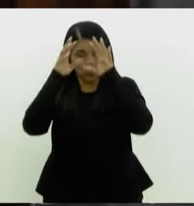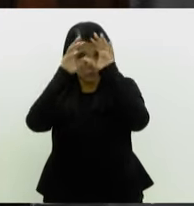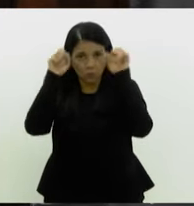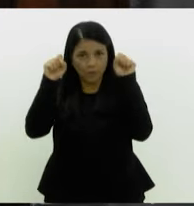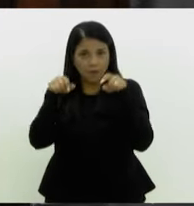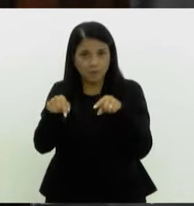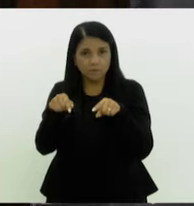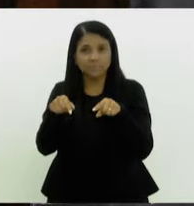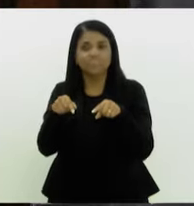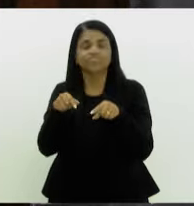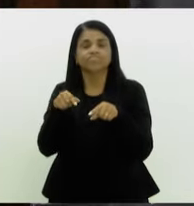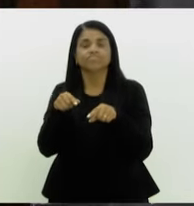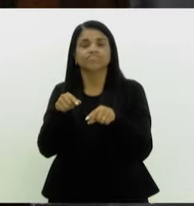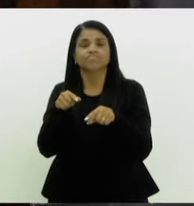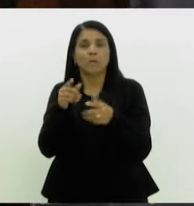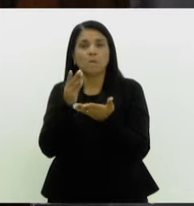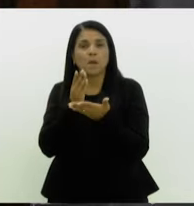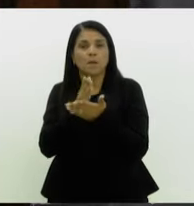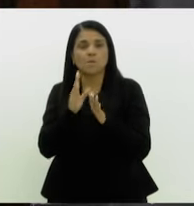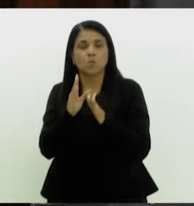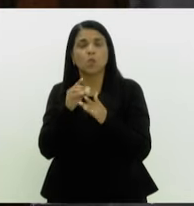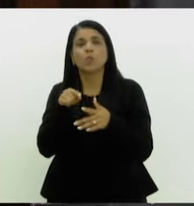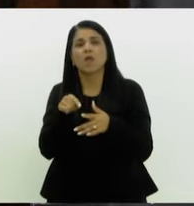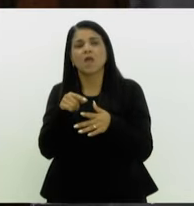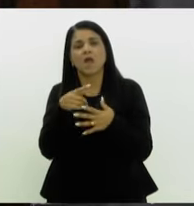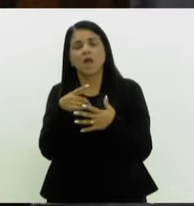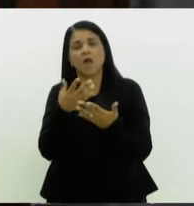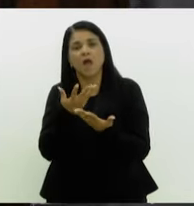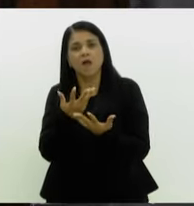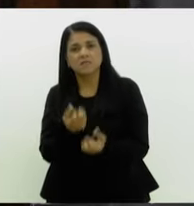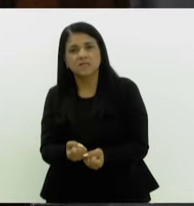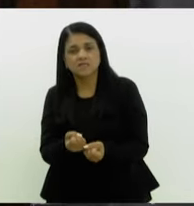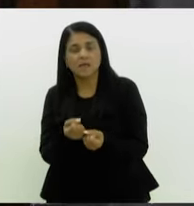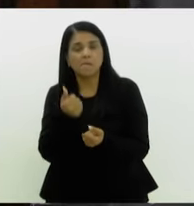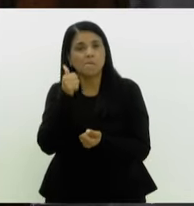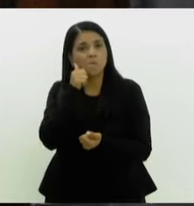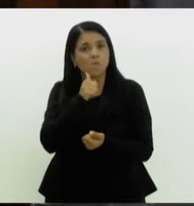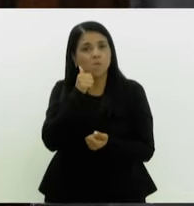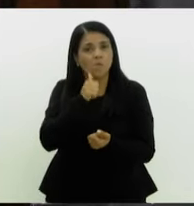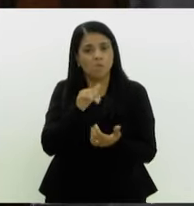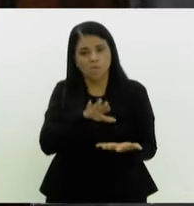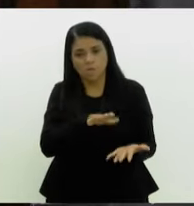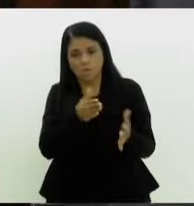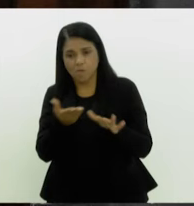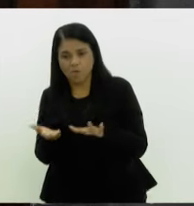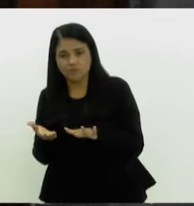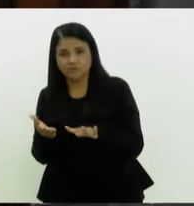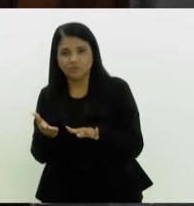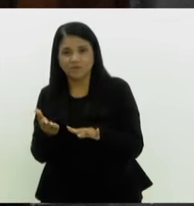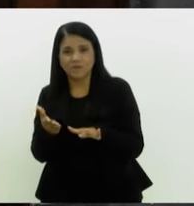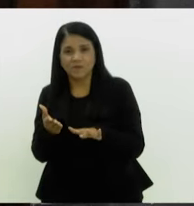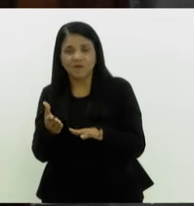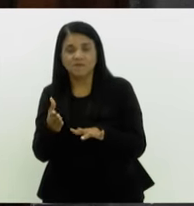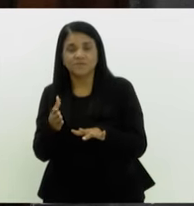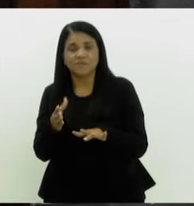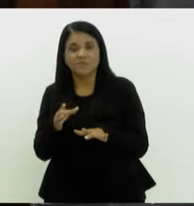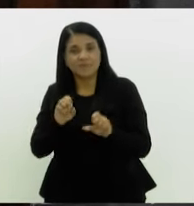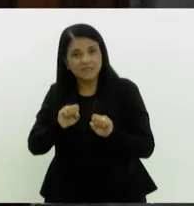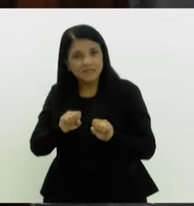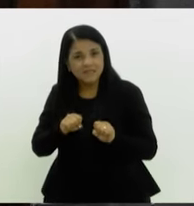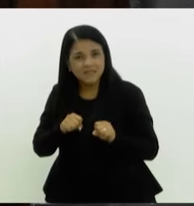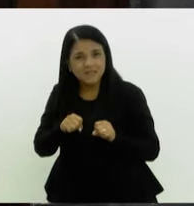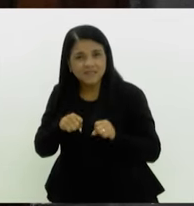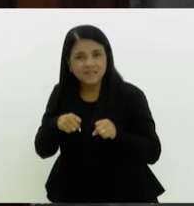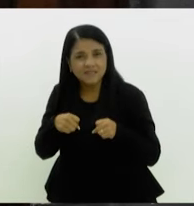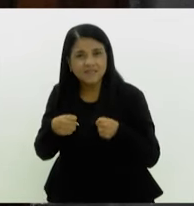Janeiro que era a não aceitar mais a morte de uma mulher pela legítima defesa da honra e a gente